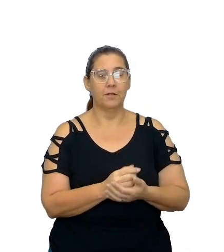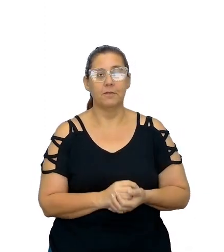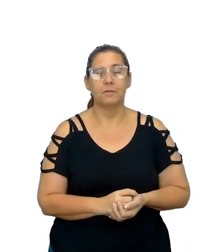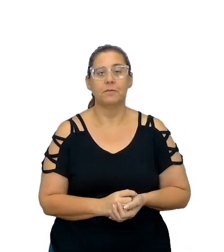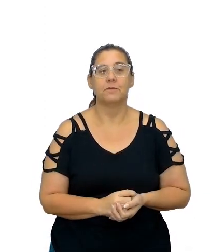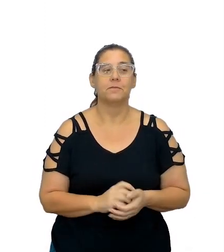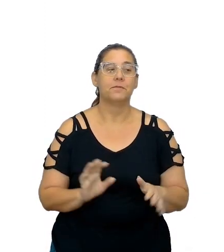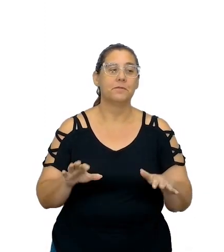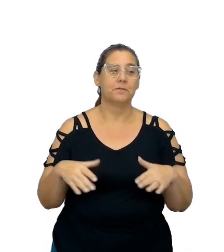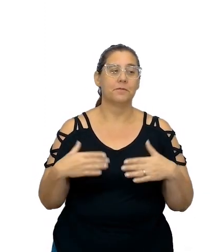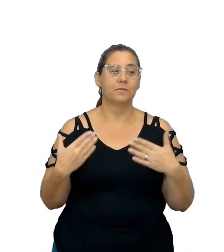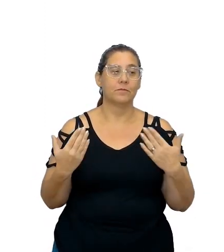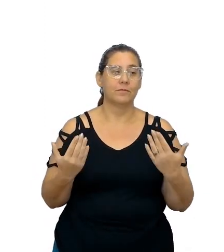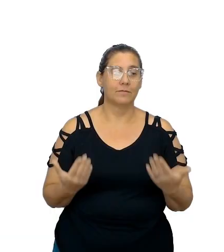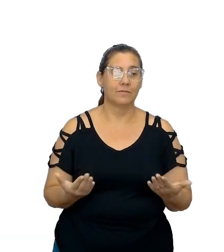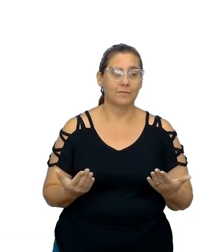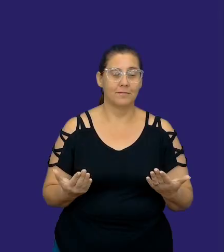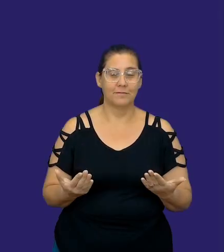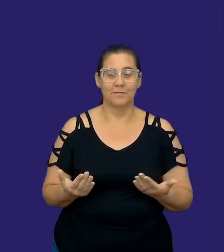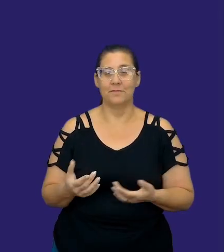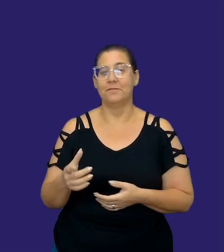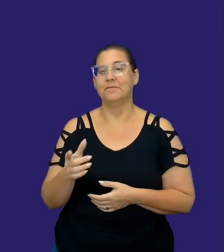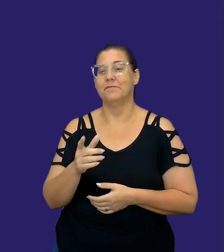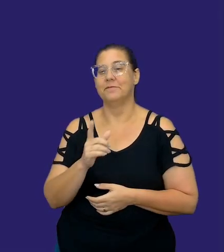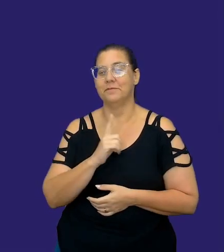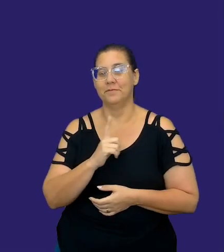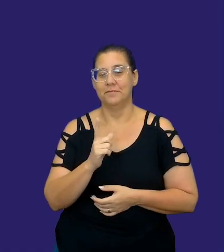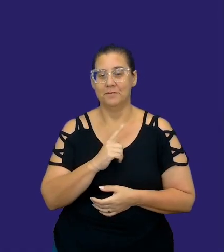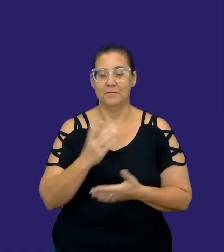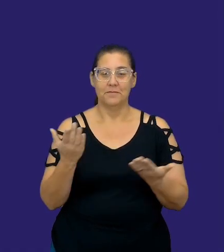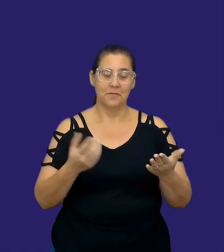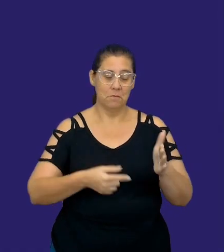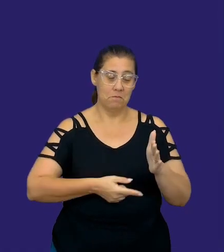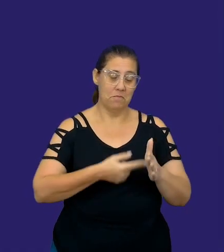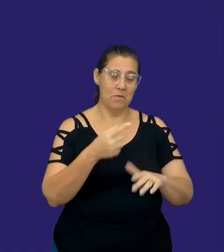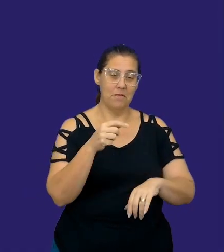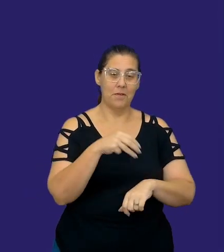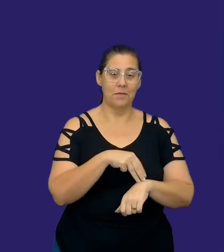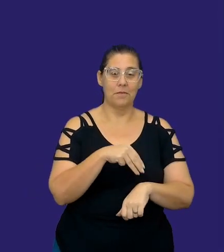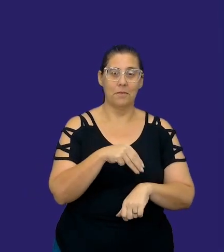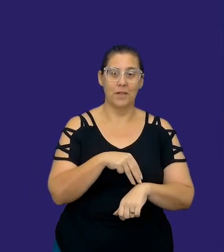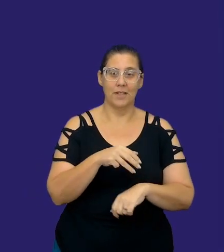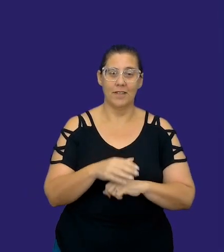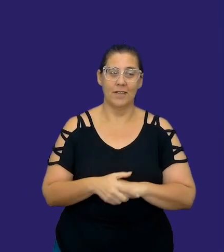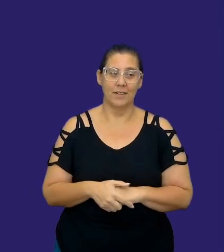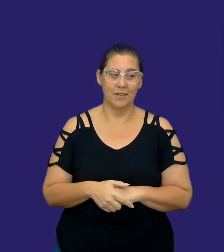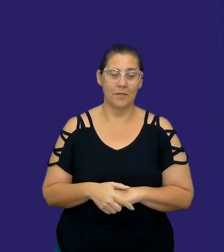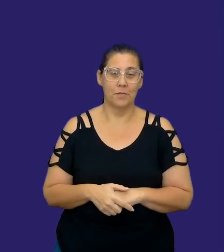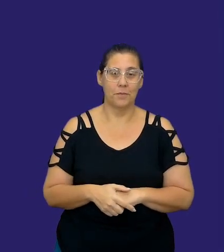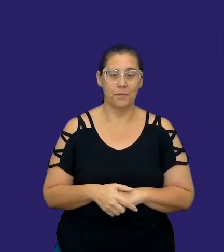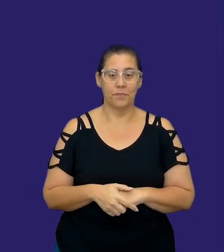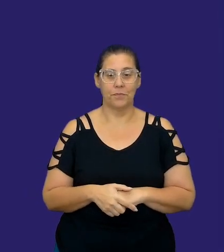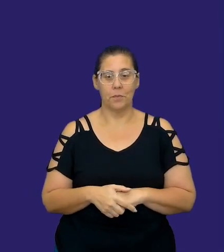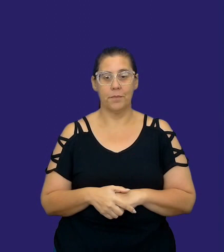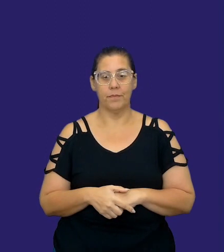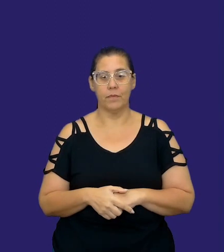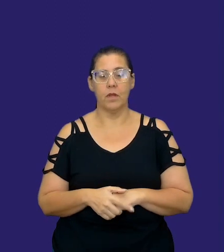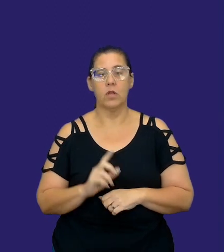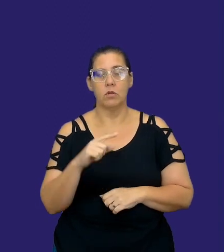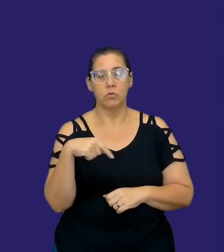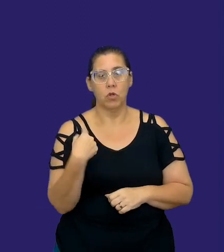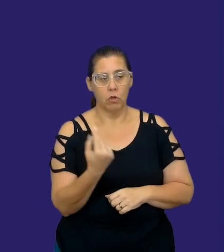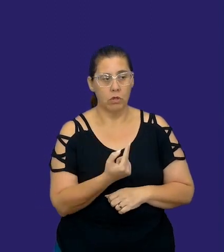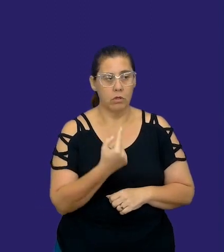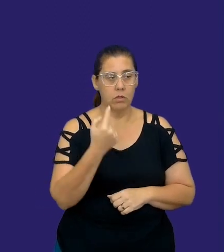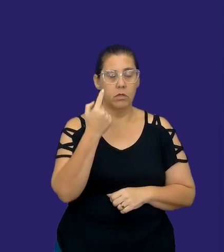Muito bem, professores, esses são nossos objetivos, e agora a gente vai para o nosso primeiro momento. Nesse primeiro momento, nós vamos